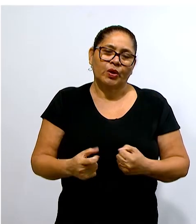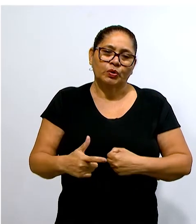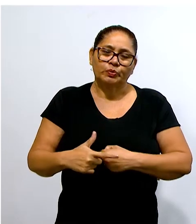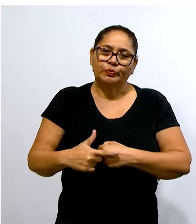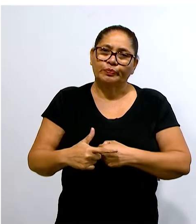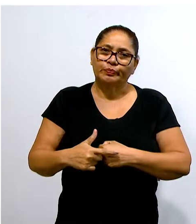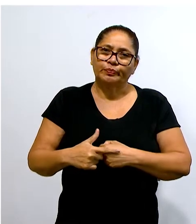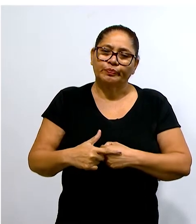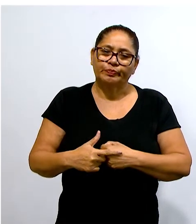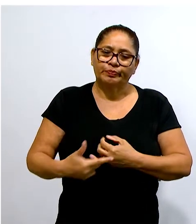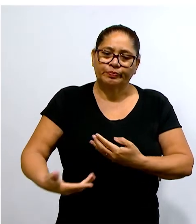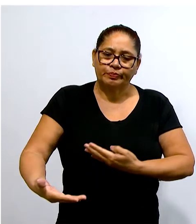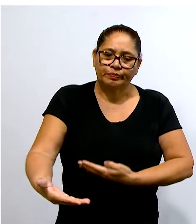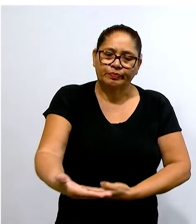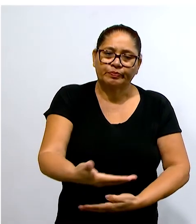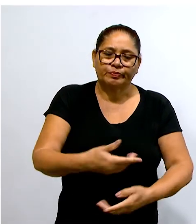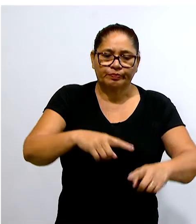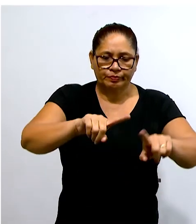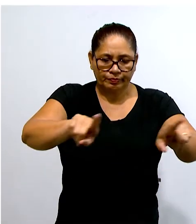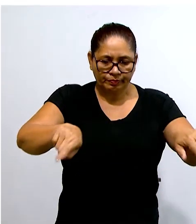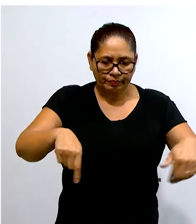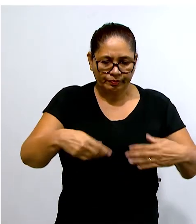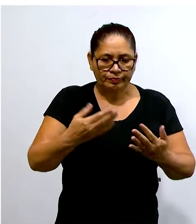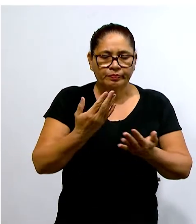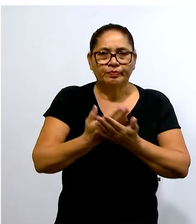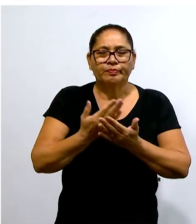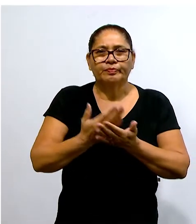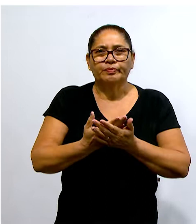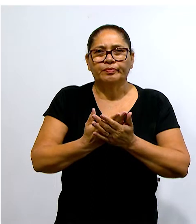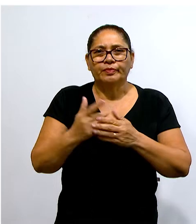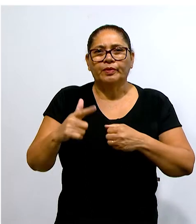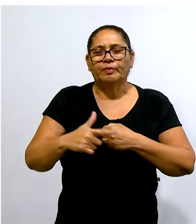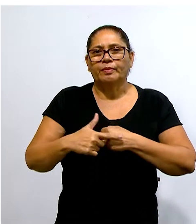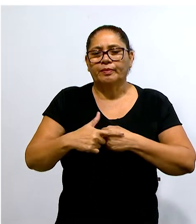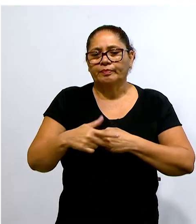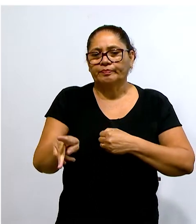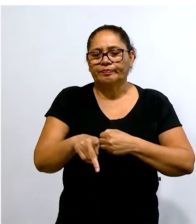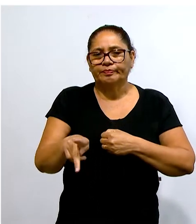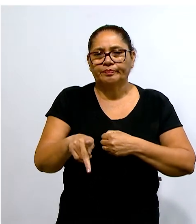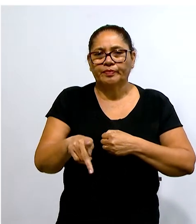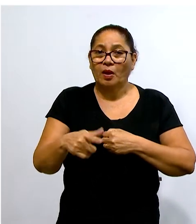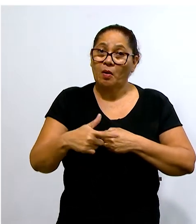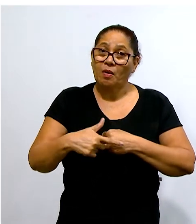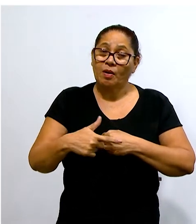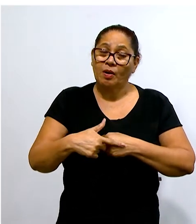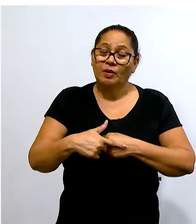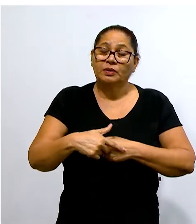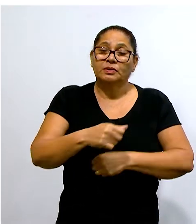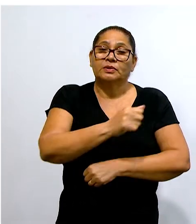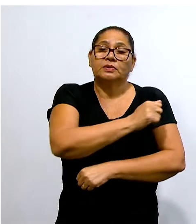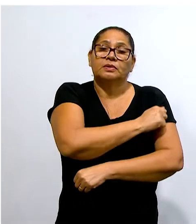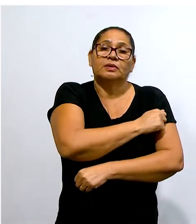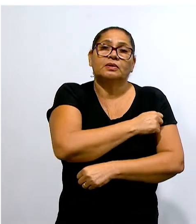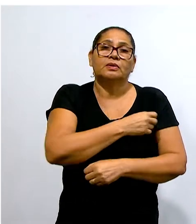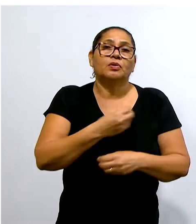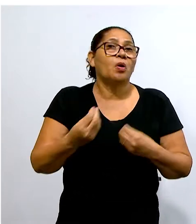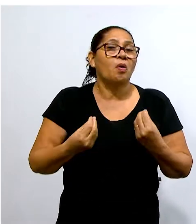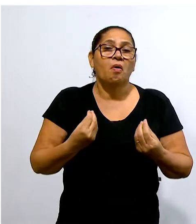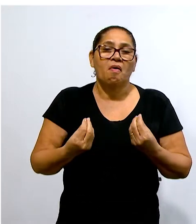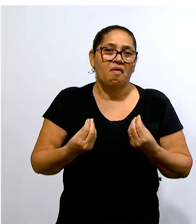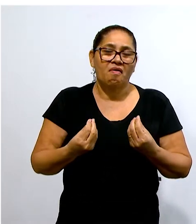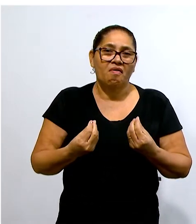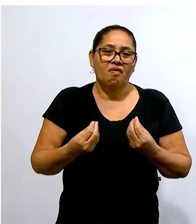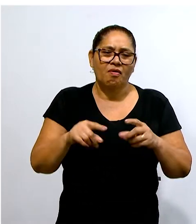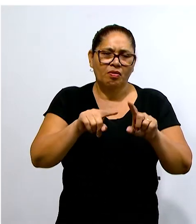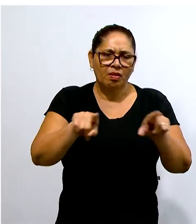são as relações na sala de aula, né? O papel do professor e o papel do aluno. Como é que a gente considera? Ou na